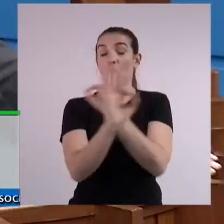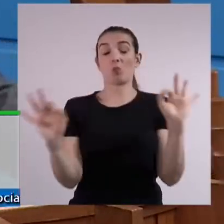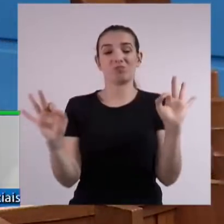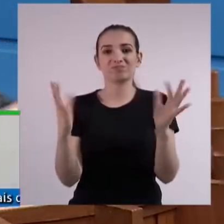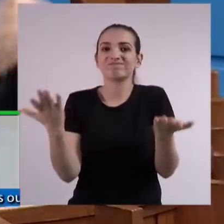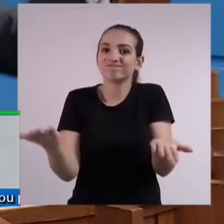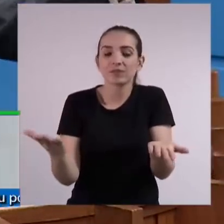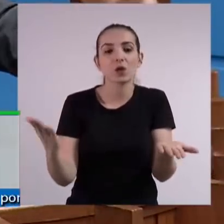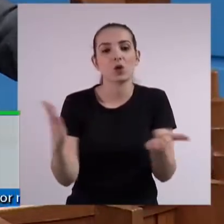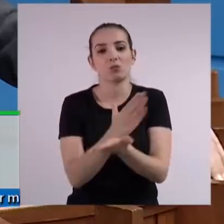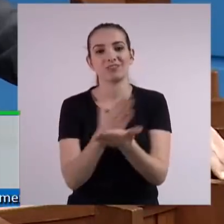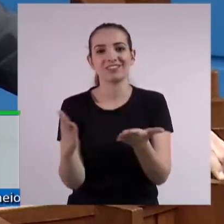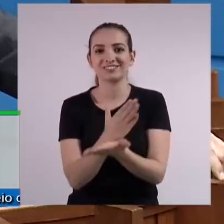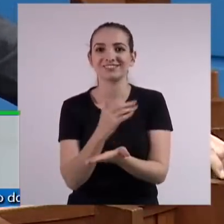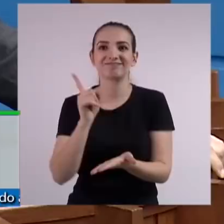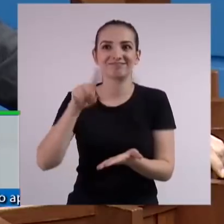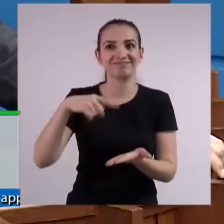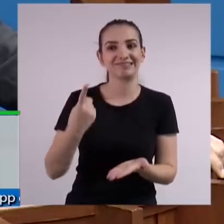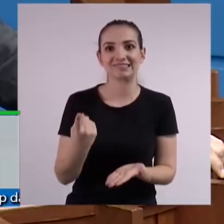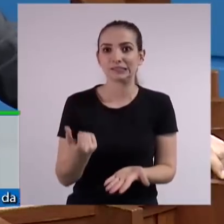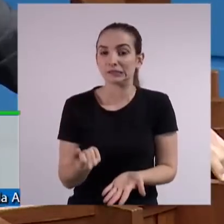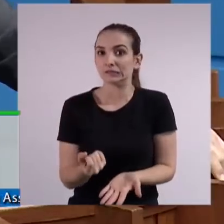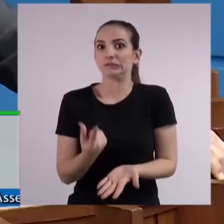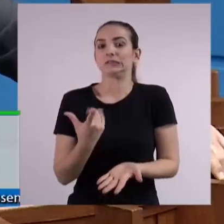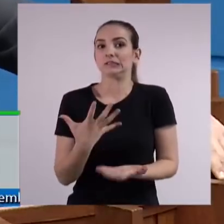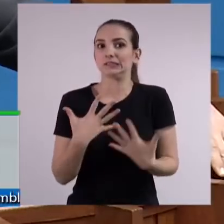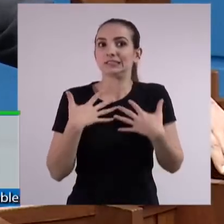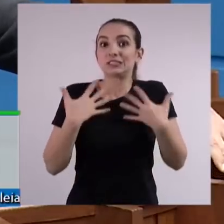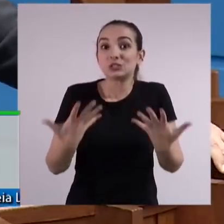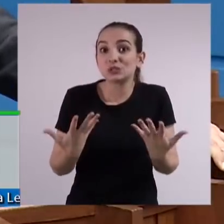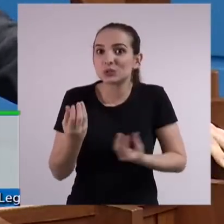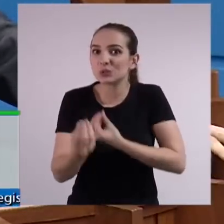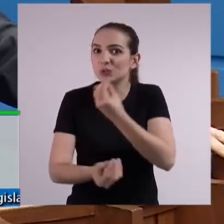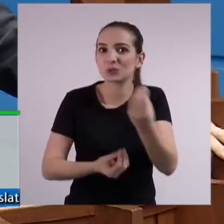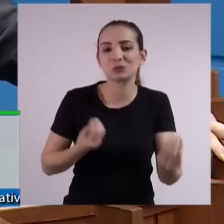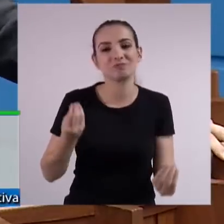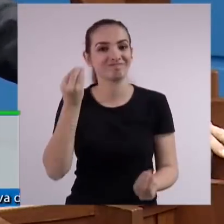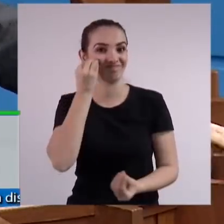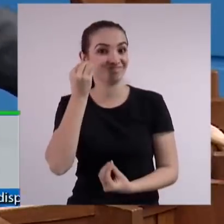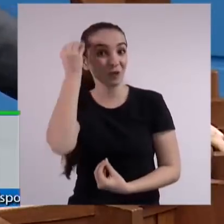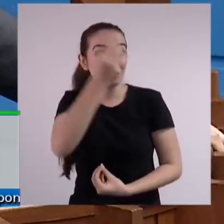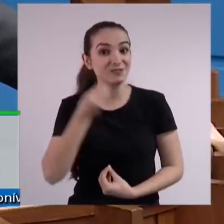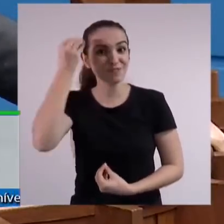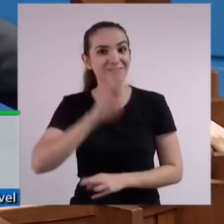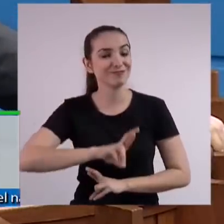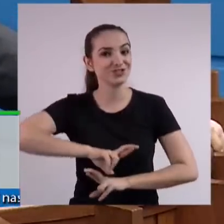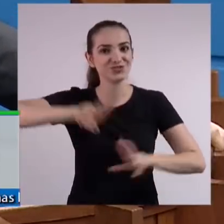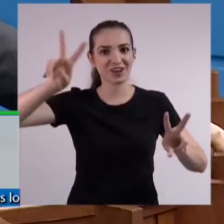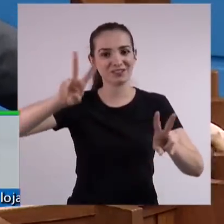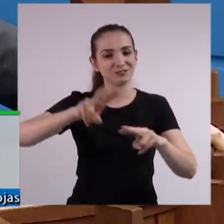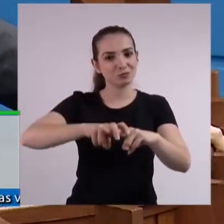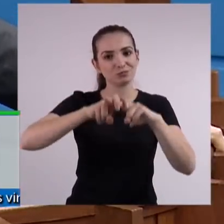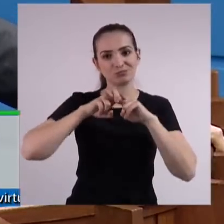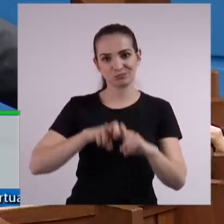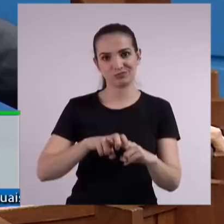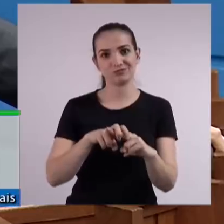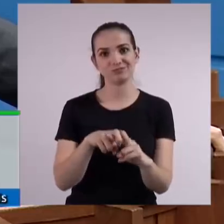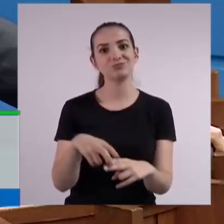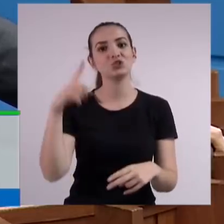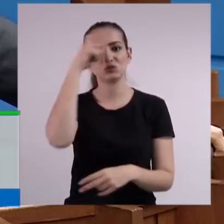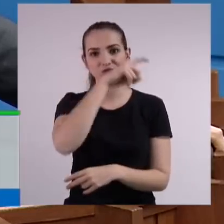seja encarado como uma aventura e que não deveria tomar uma decisão como